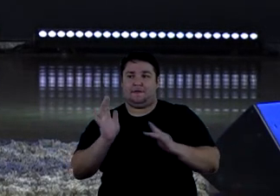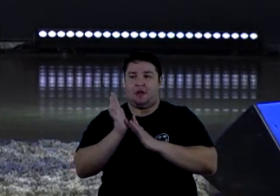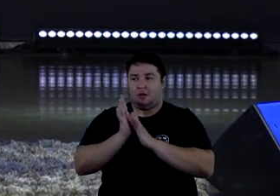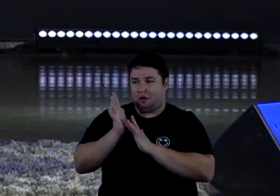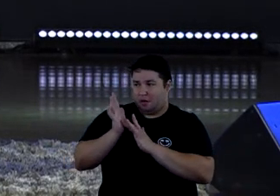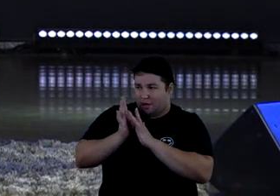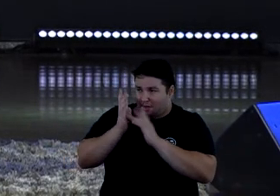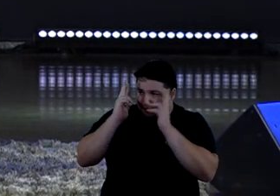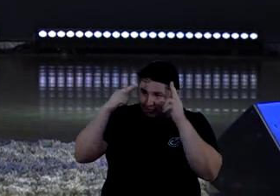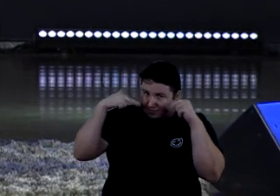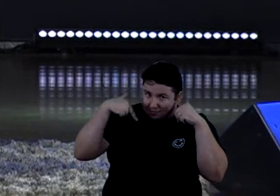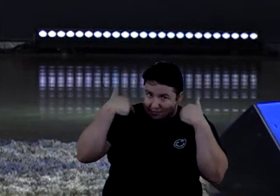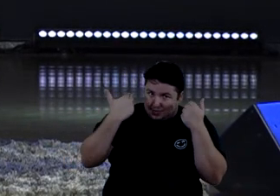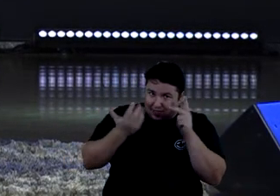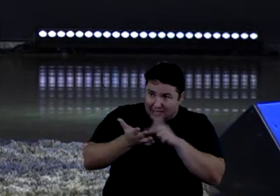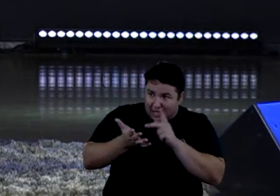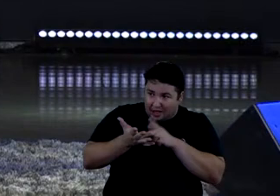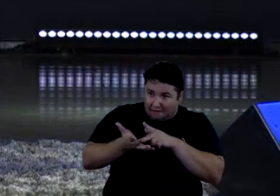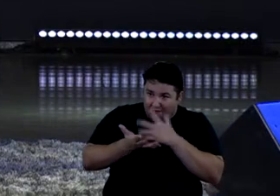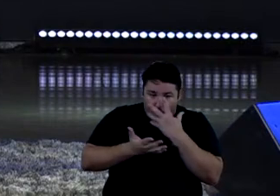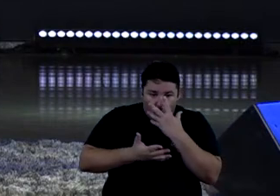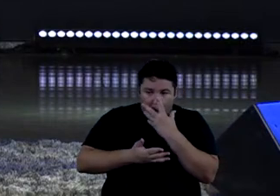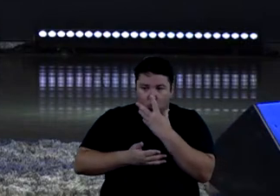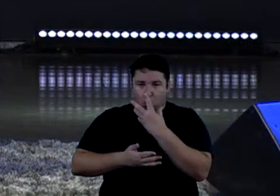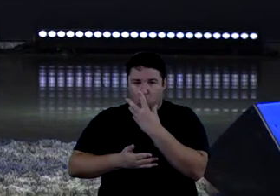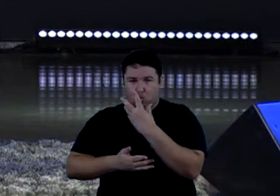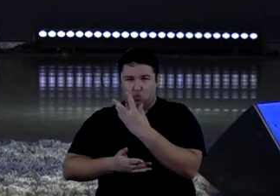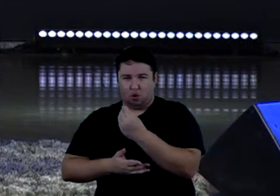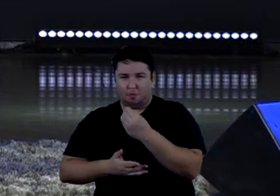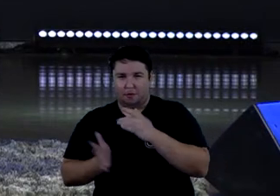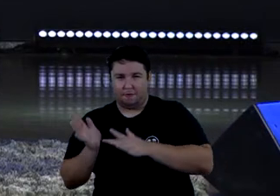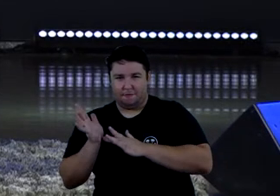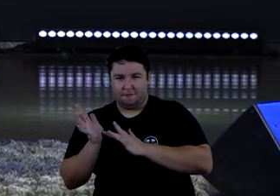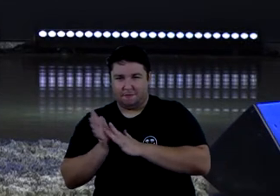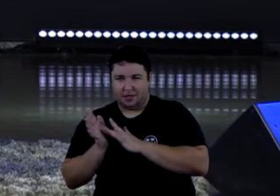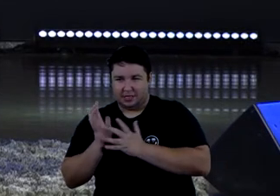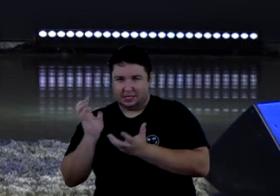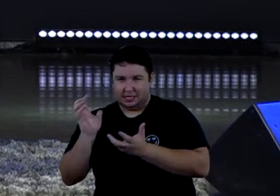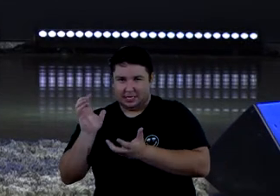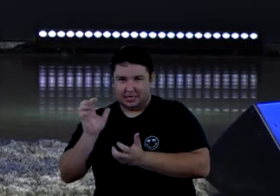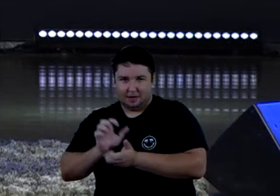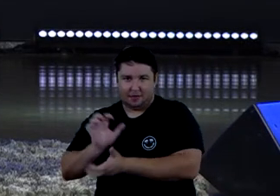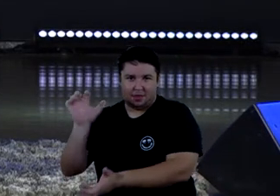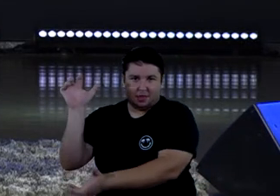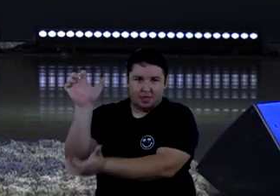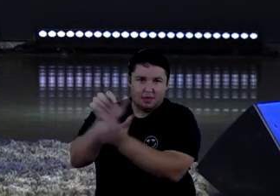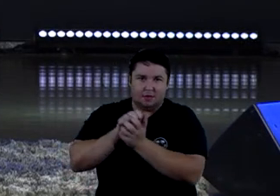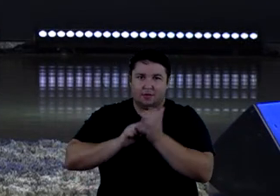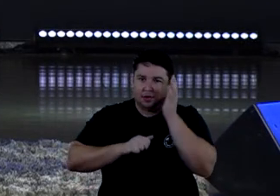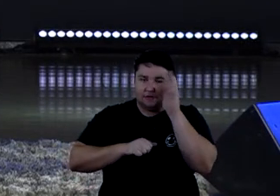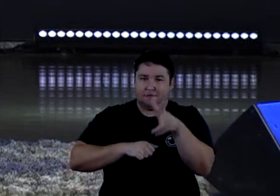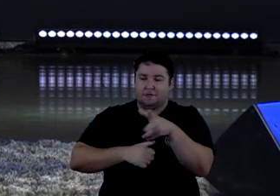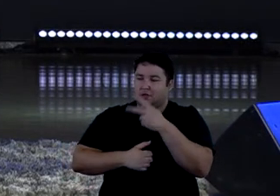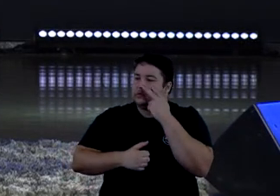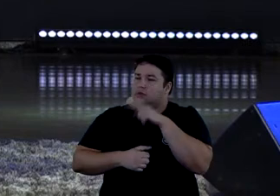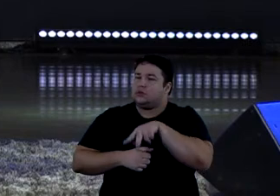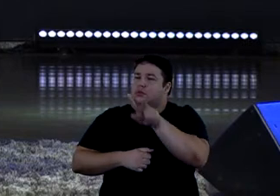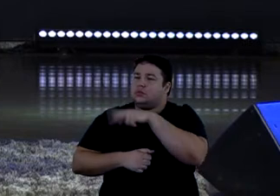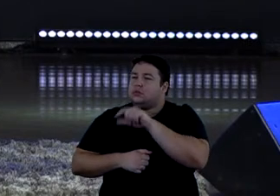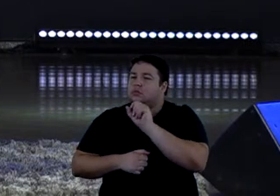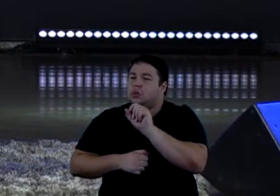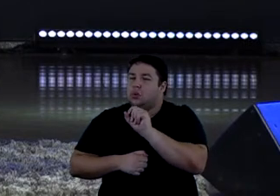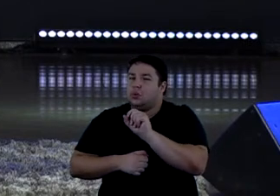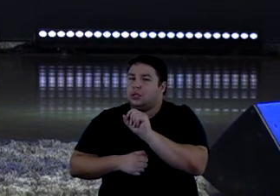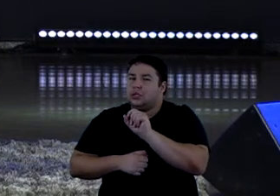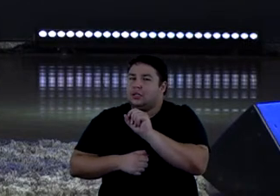de ovelhas, mas que na verdade são lobos esfomeados. Vocês os identificarão pelos